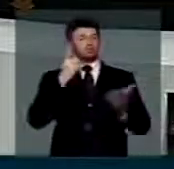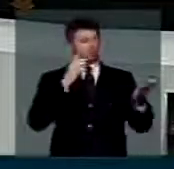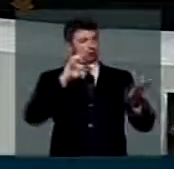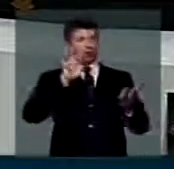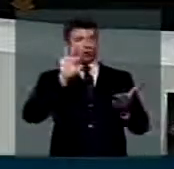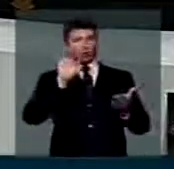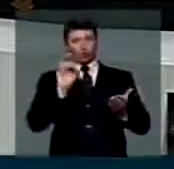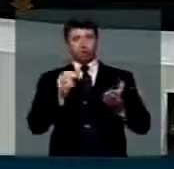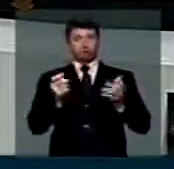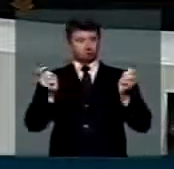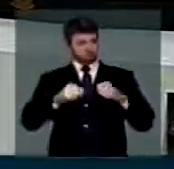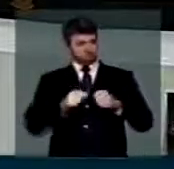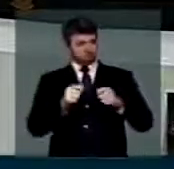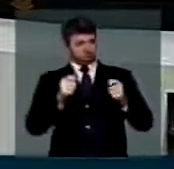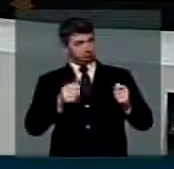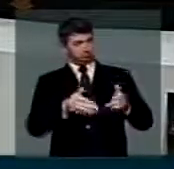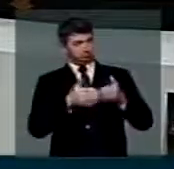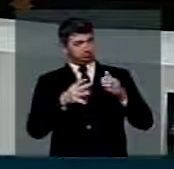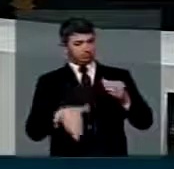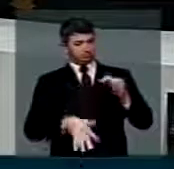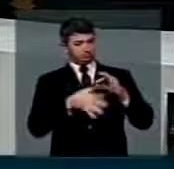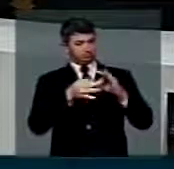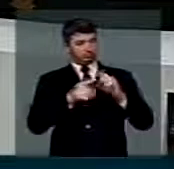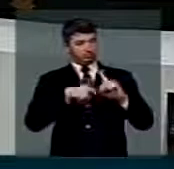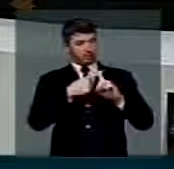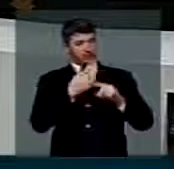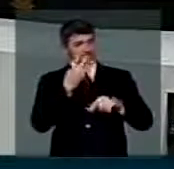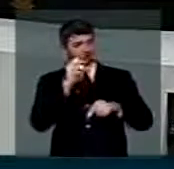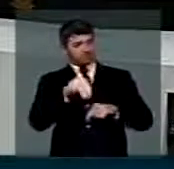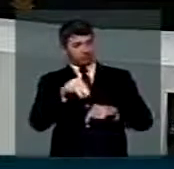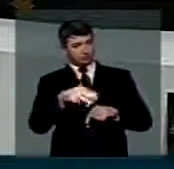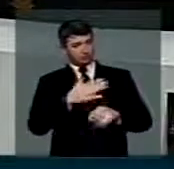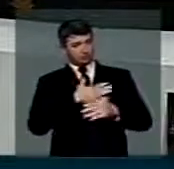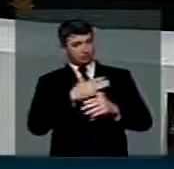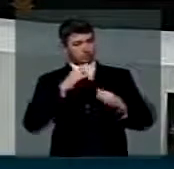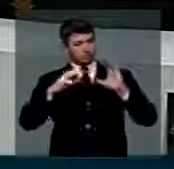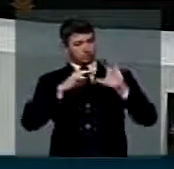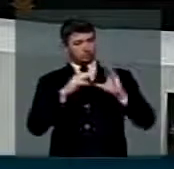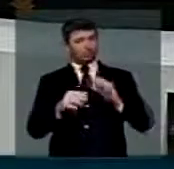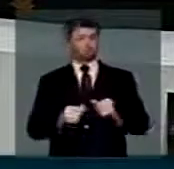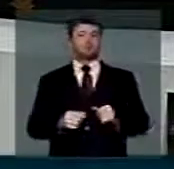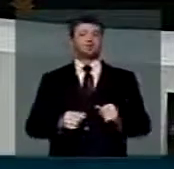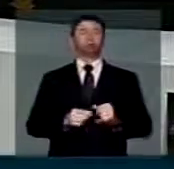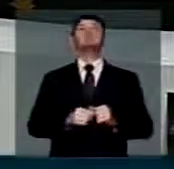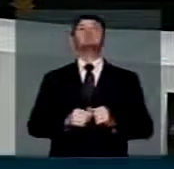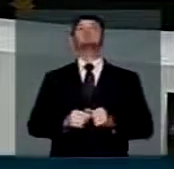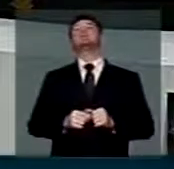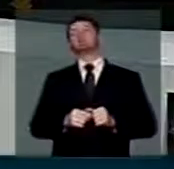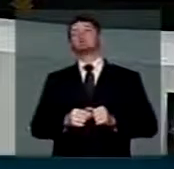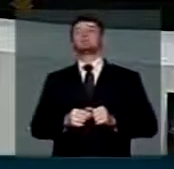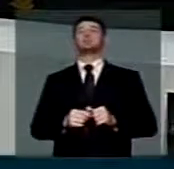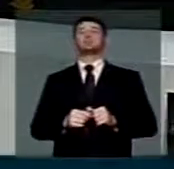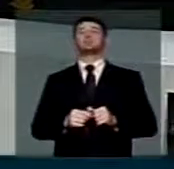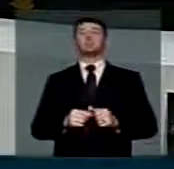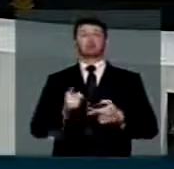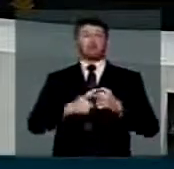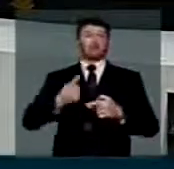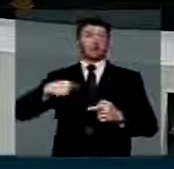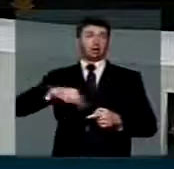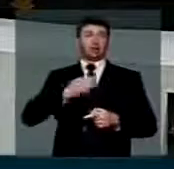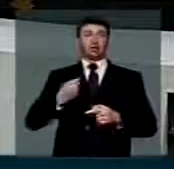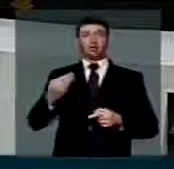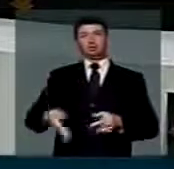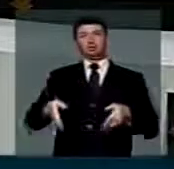Vossa Excelência, se possível, que possa juntar os meus 3 minutos das comunicações, das breves comunicações, já que estamos aqui